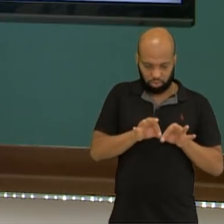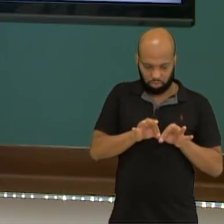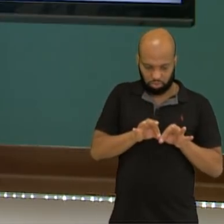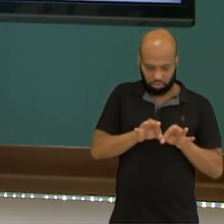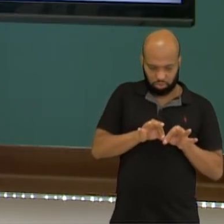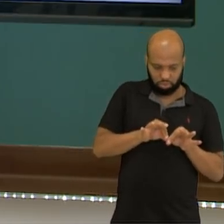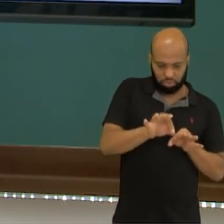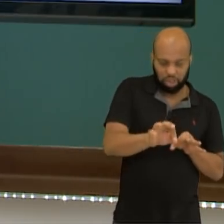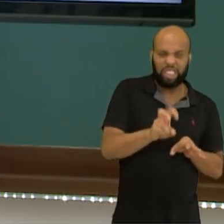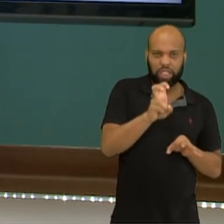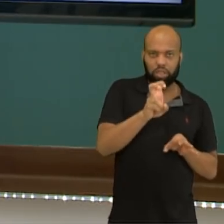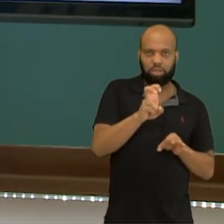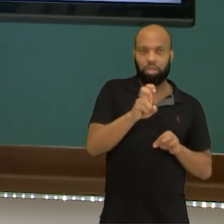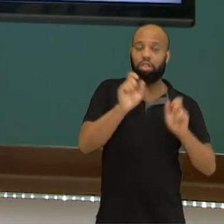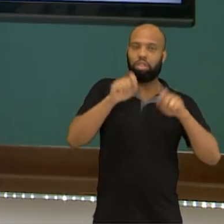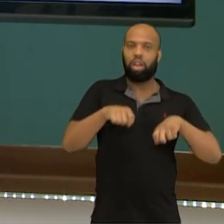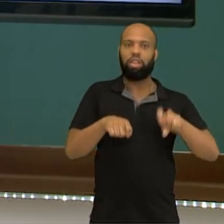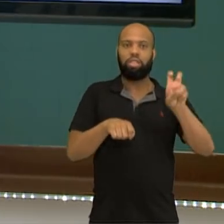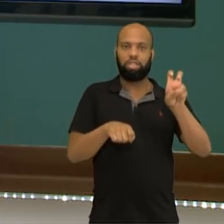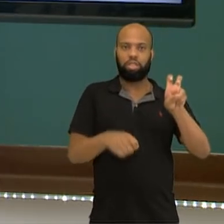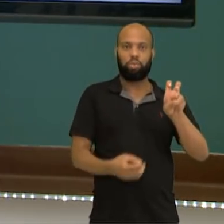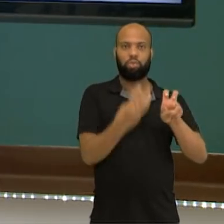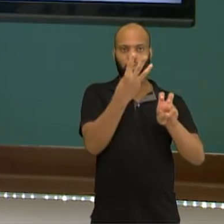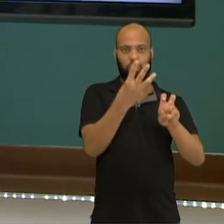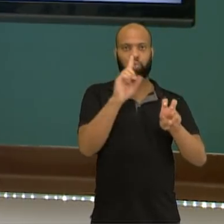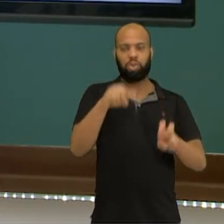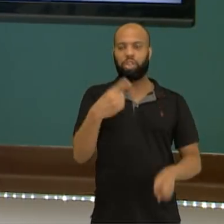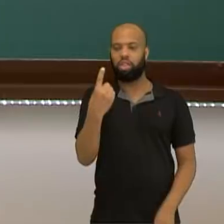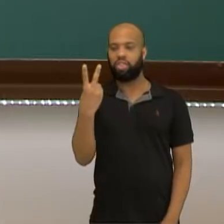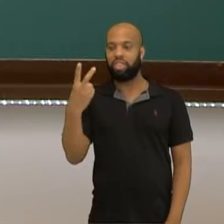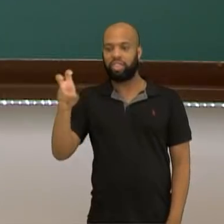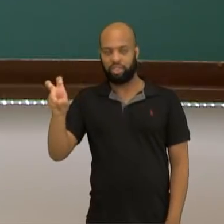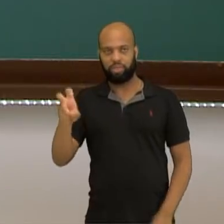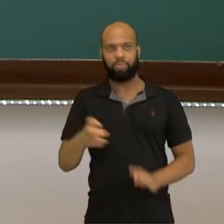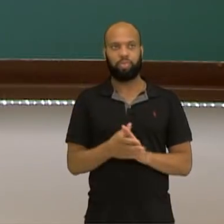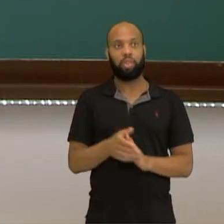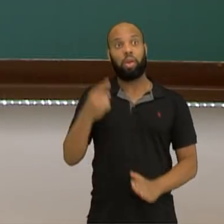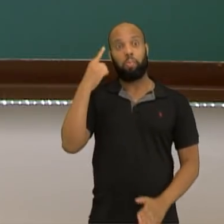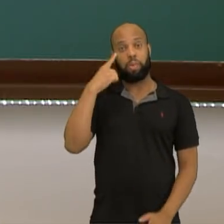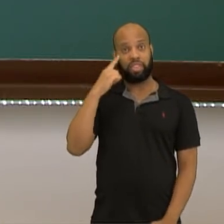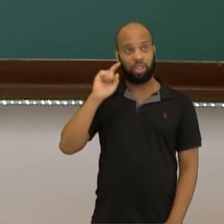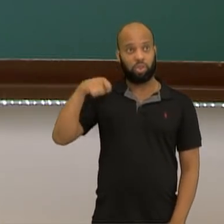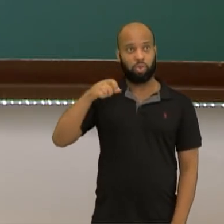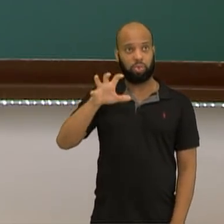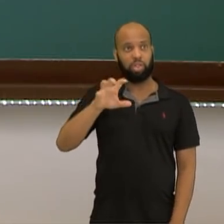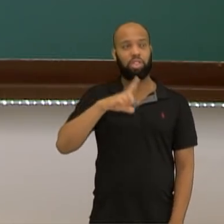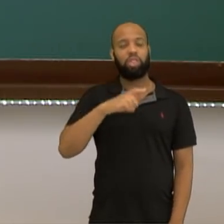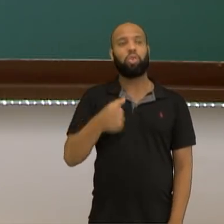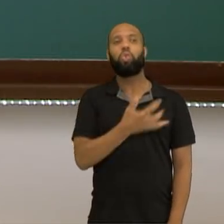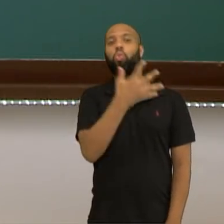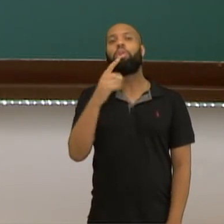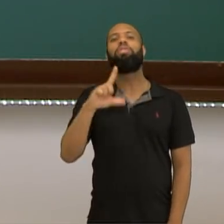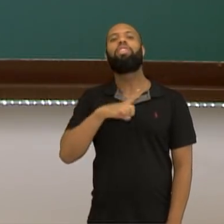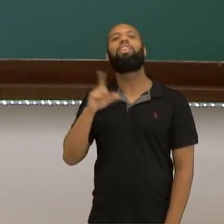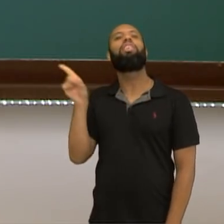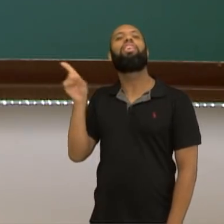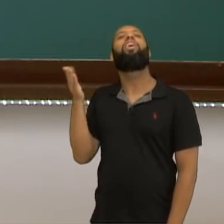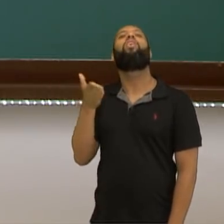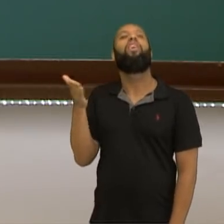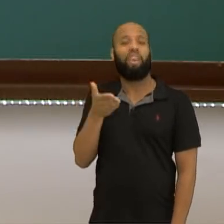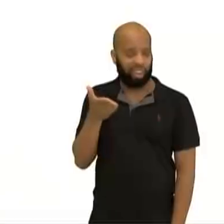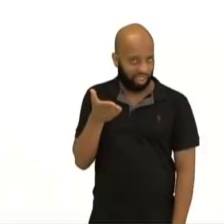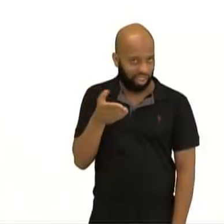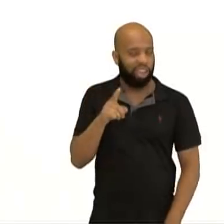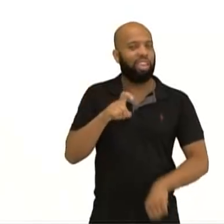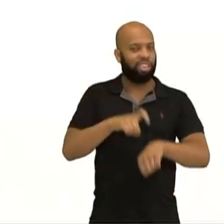ao cubo. 5 vezes 5 vezes 5, 125. Então, pensando nisso, quantos cubos tem nessa figura?